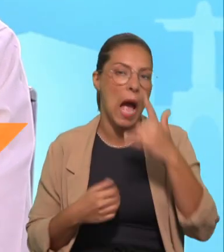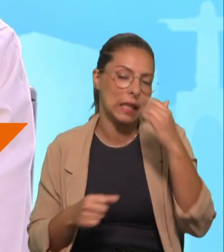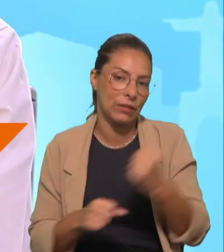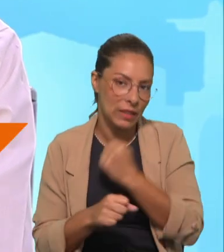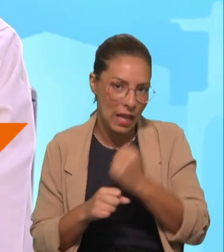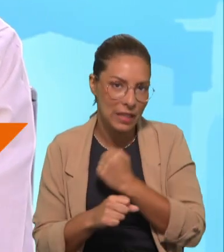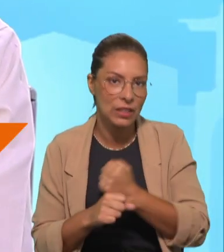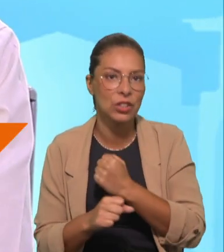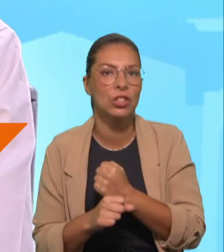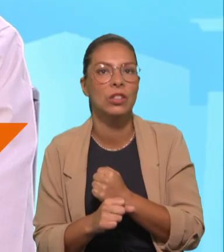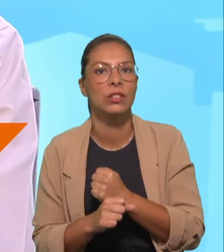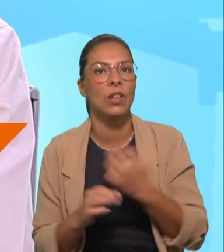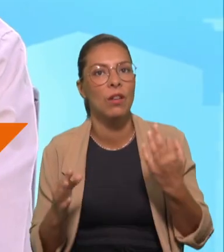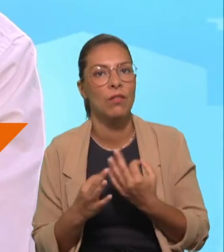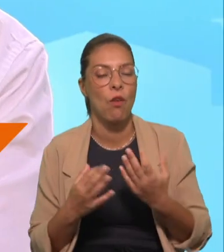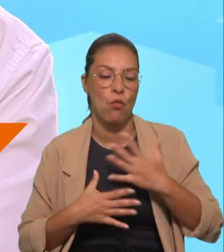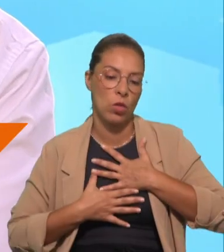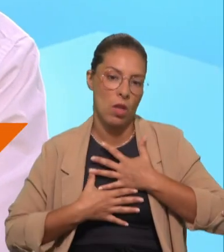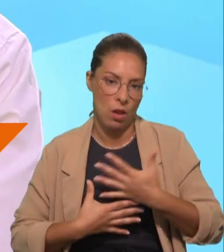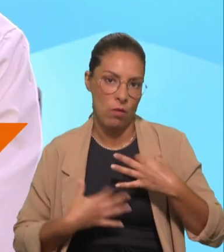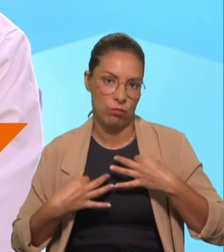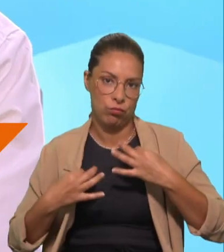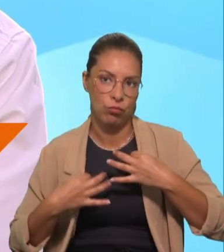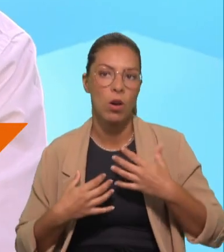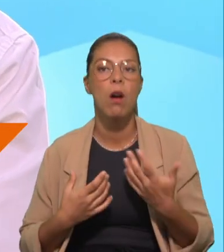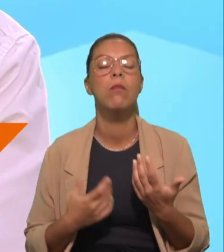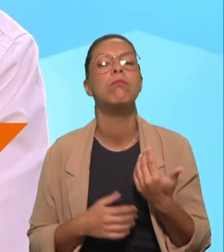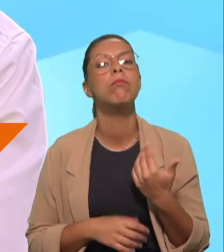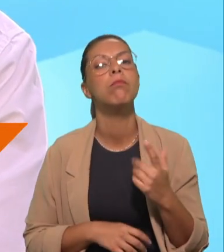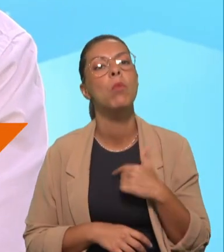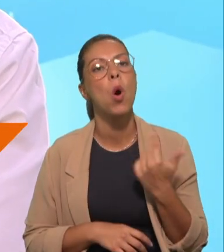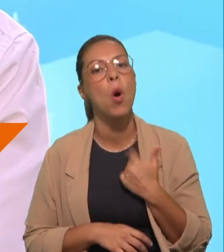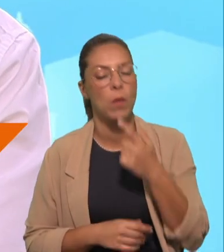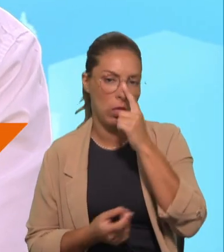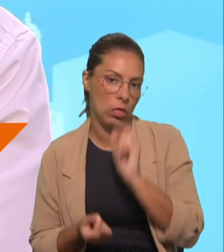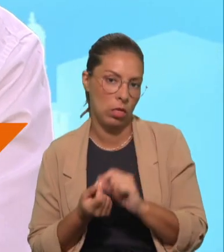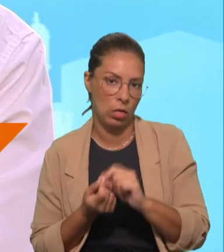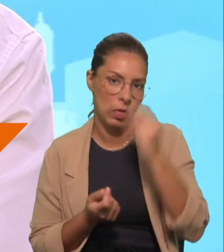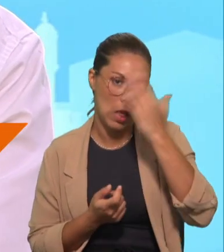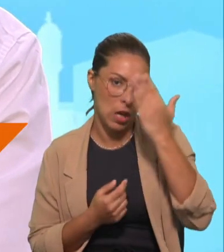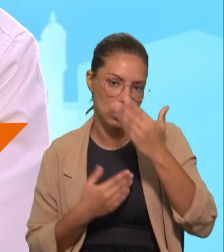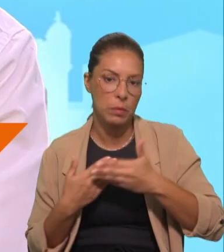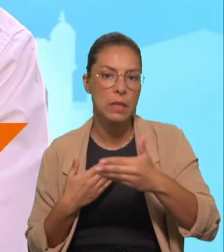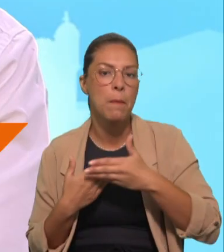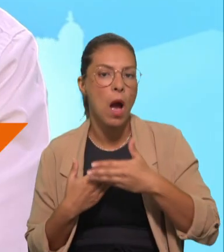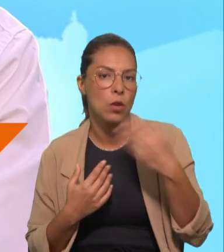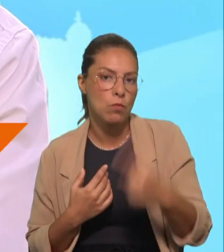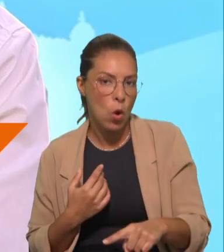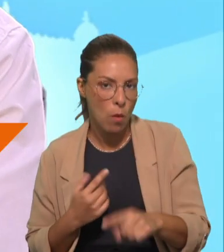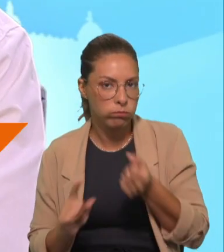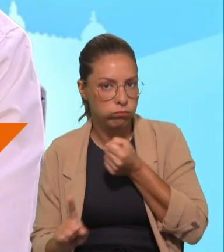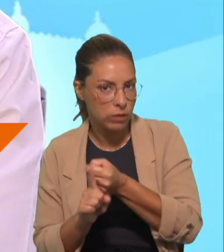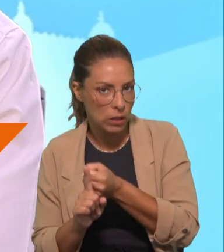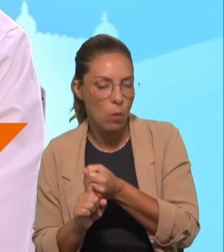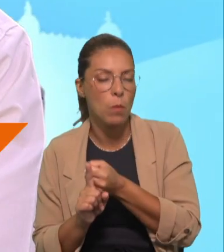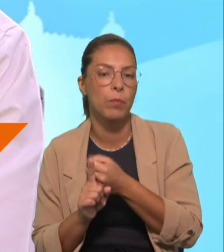temos as atividades de voluntariado que nós chamamos de curta duração. São essencialmente estas semanas missionárias, é esse o nome, embora sejam